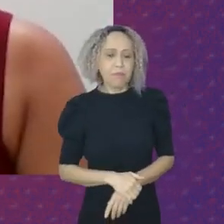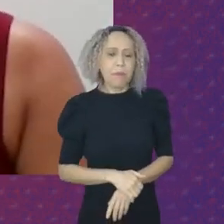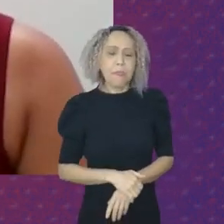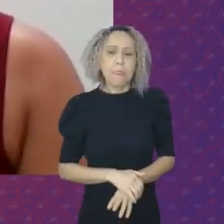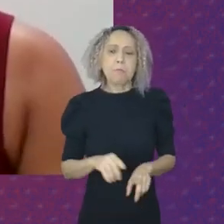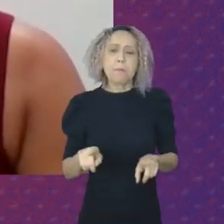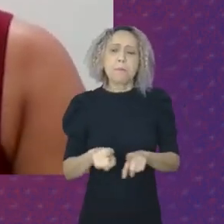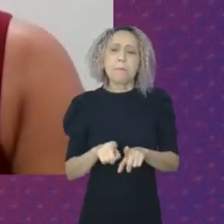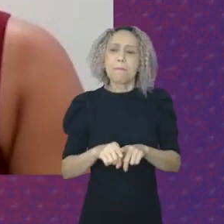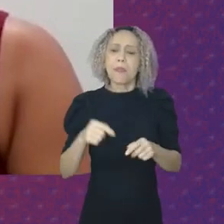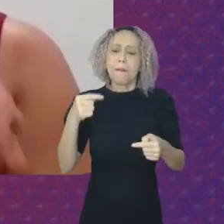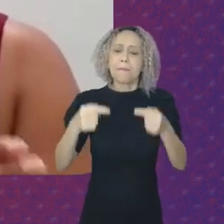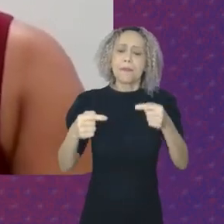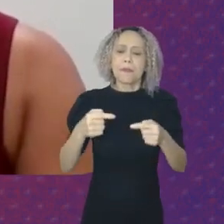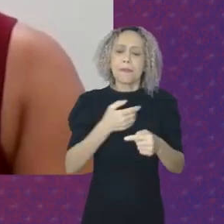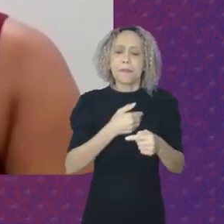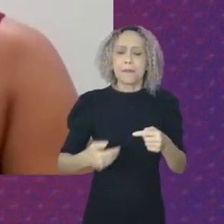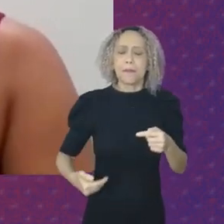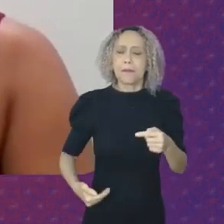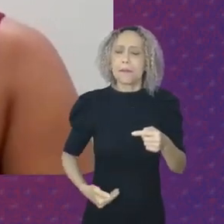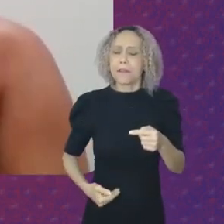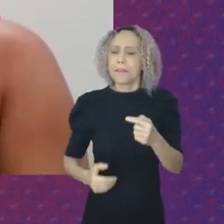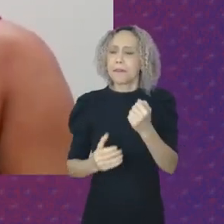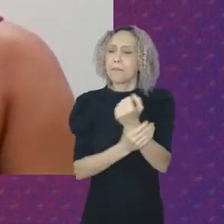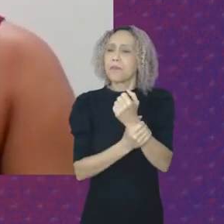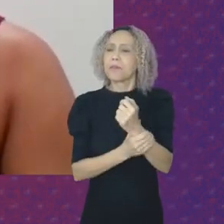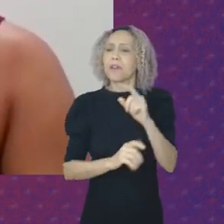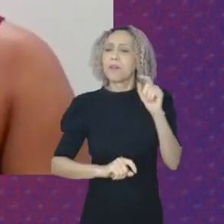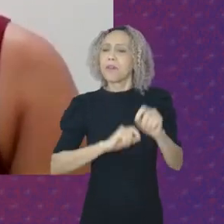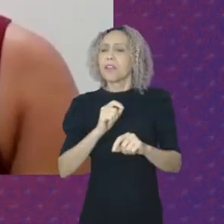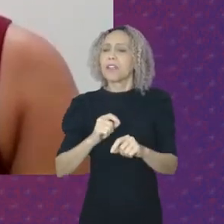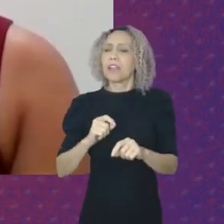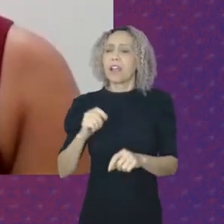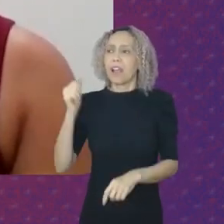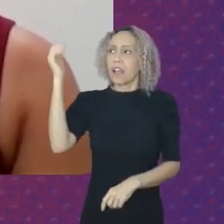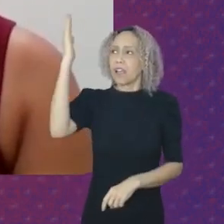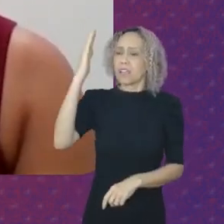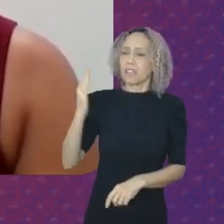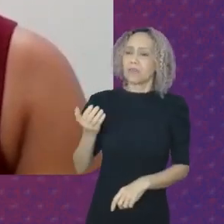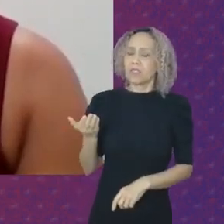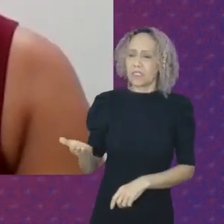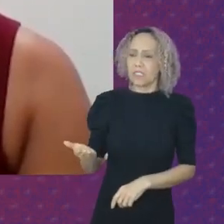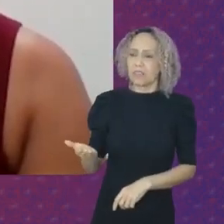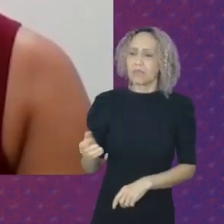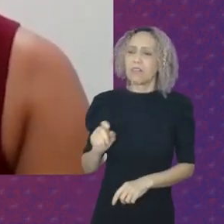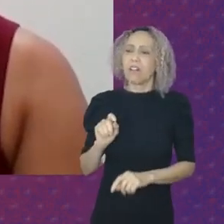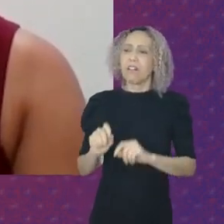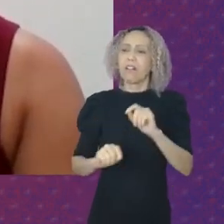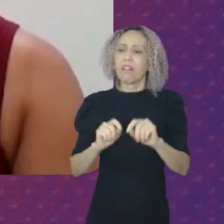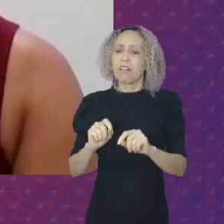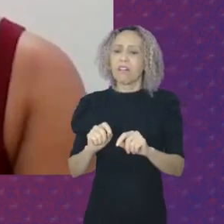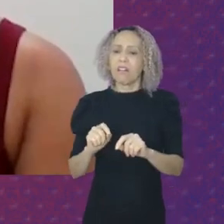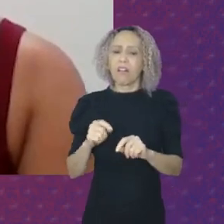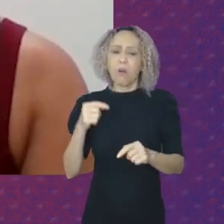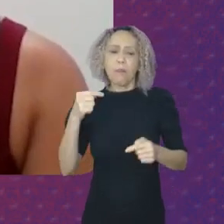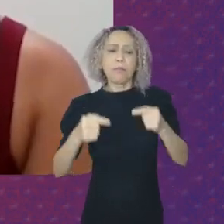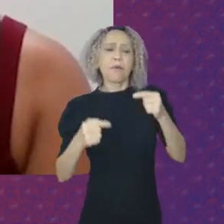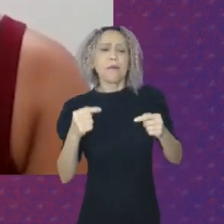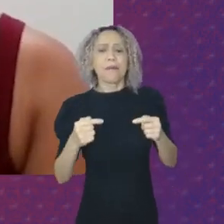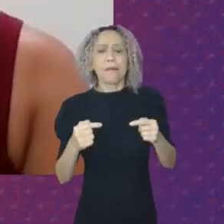a política de segurança pública, historicamente no Brasil, acaba se tornando uma política